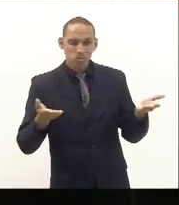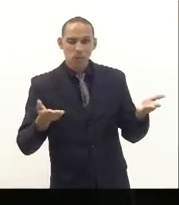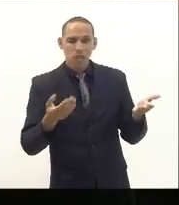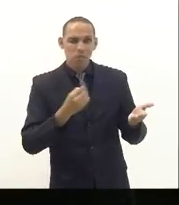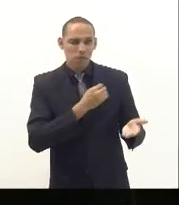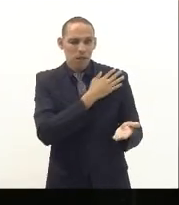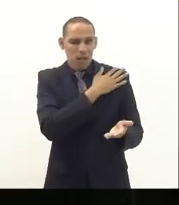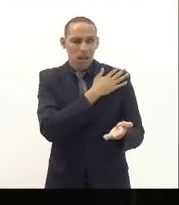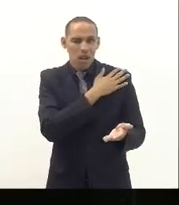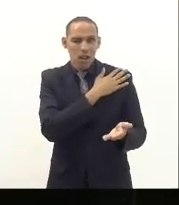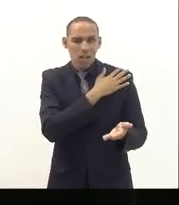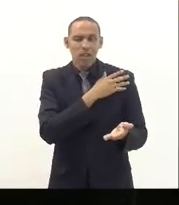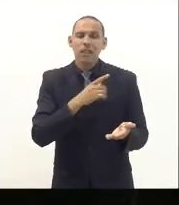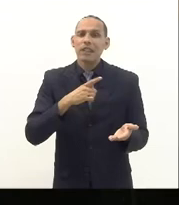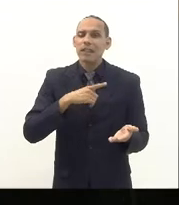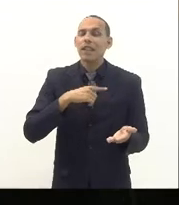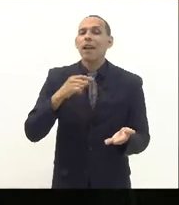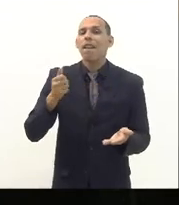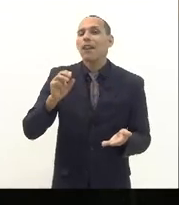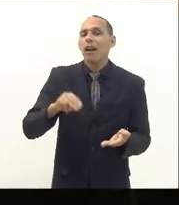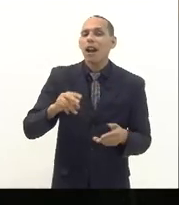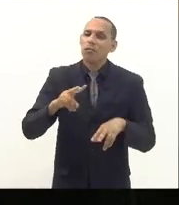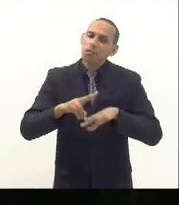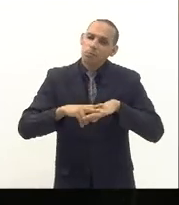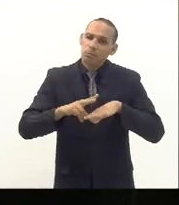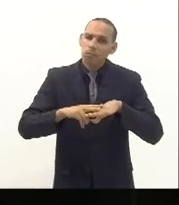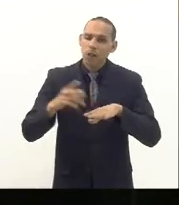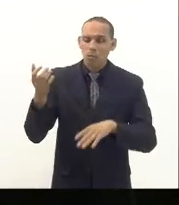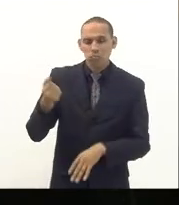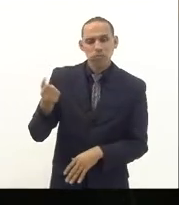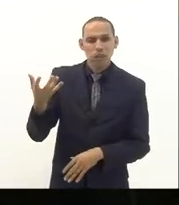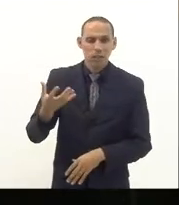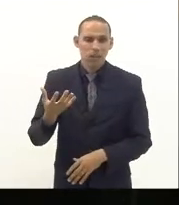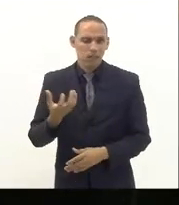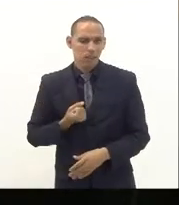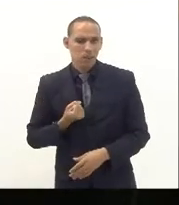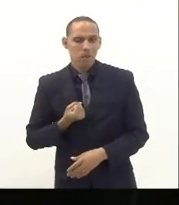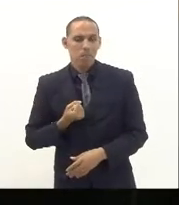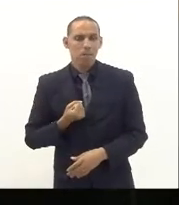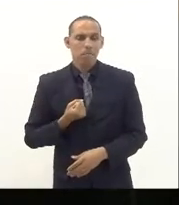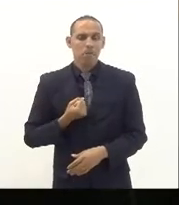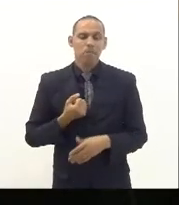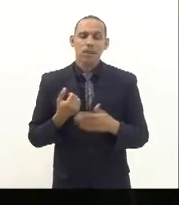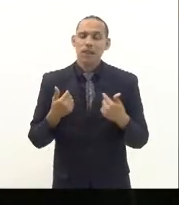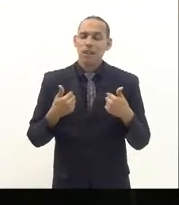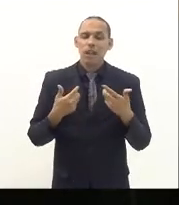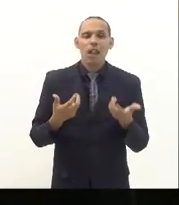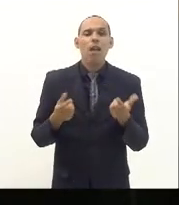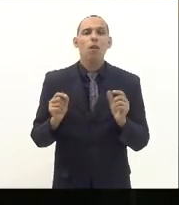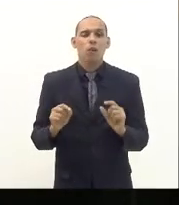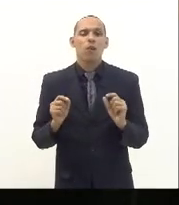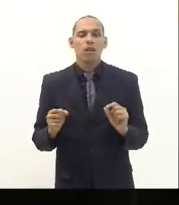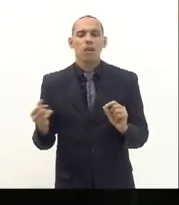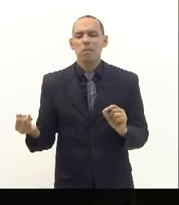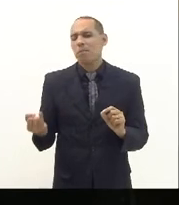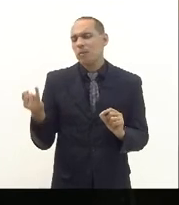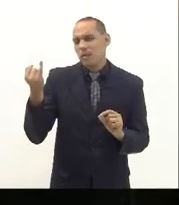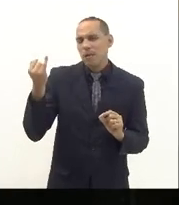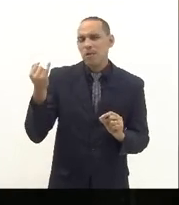nós temos as nossas pensionistas e eu quero trazer a importância